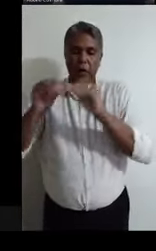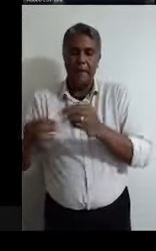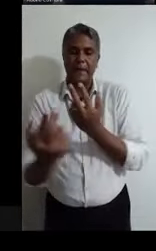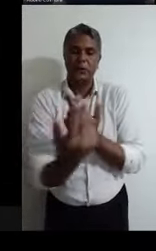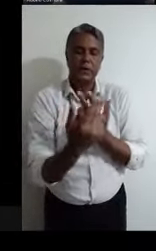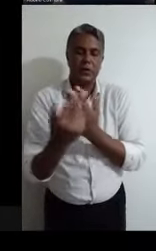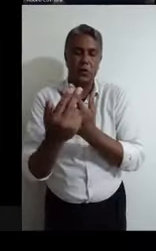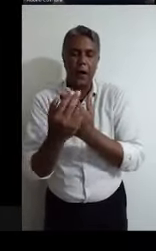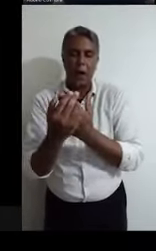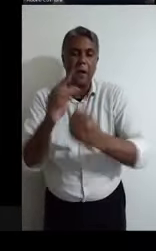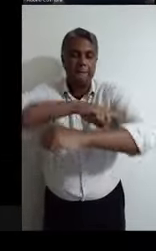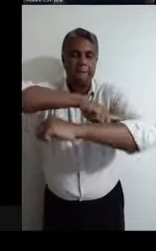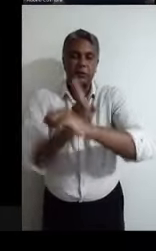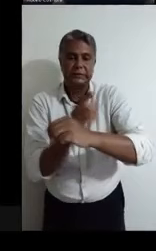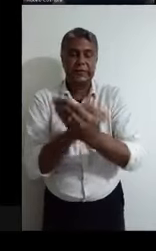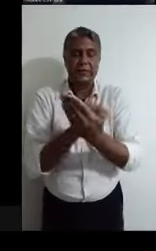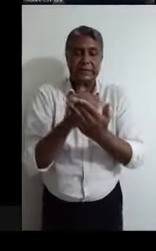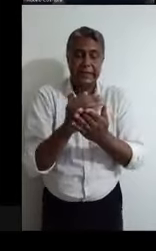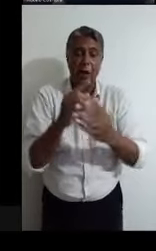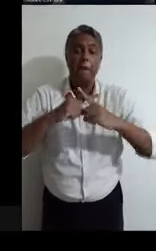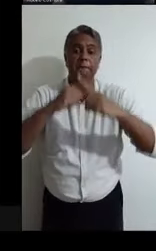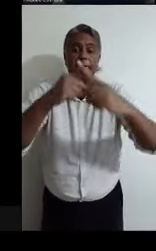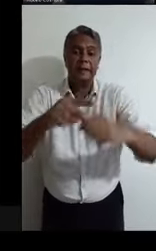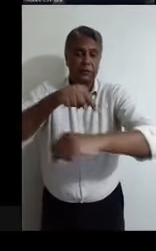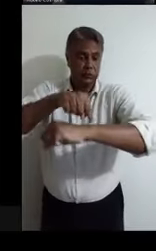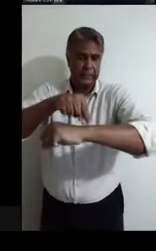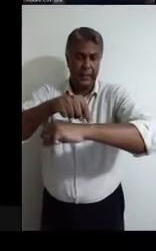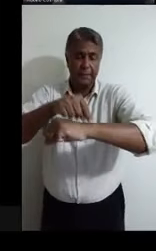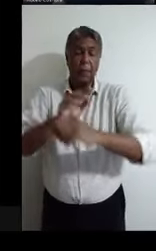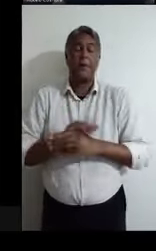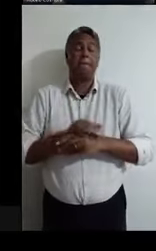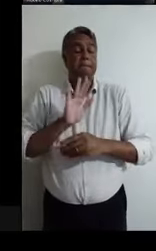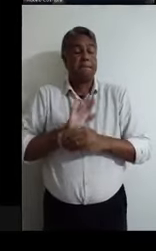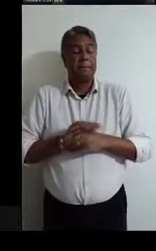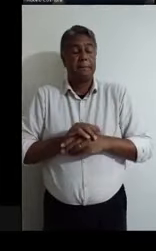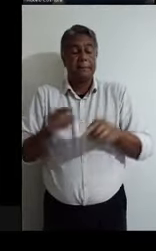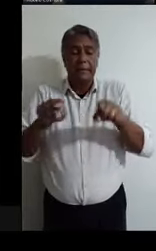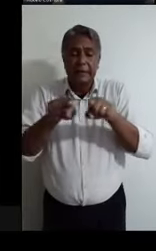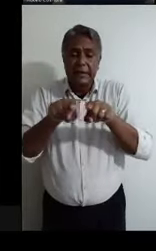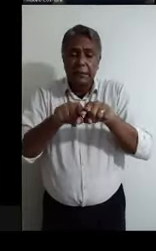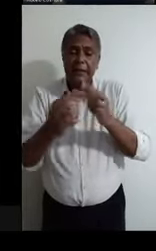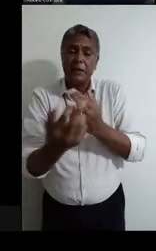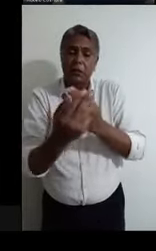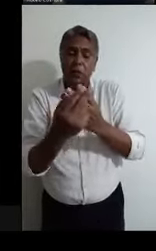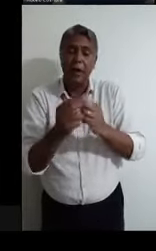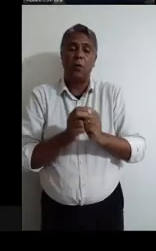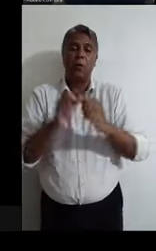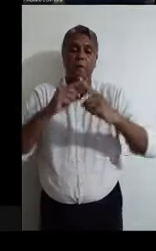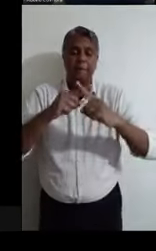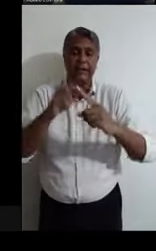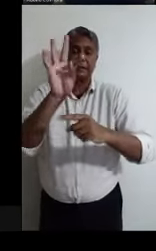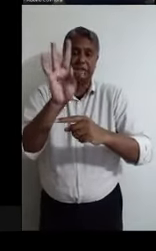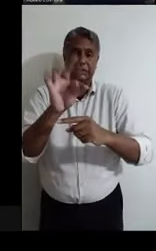velocidade inicial vezes o tempo mais meio da aceleração vezes t ao quadrado.